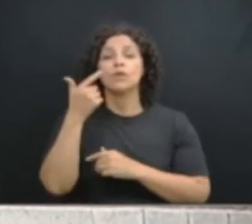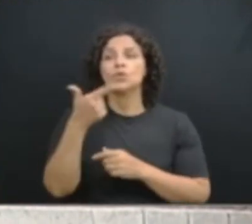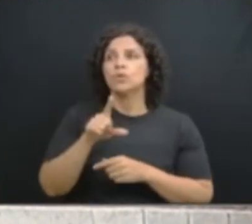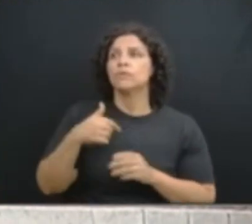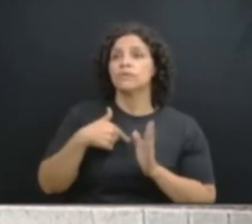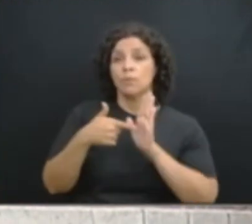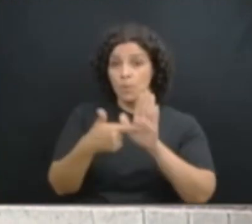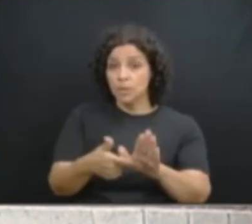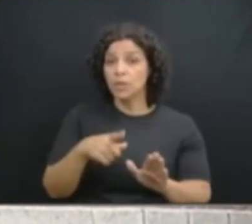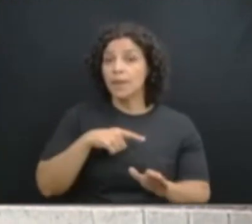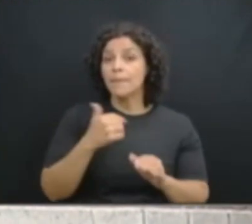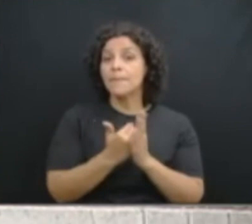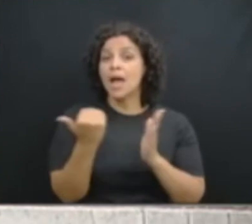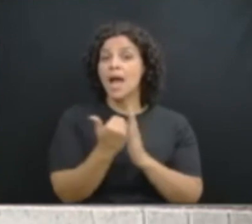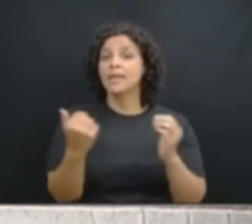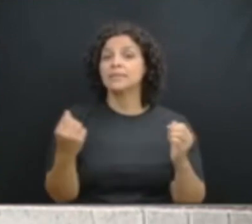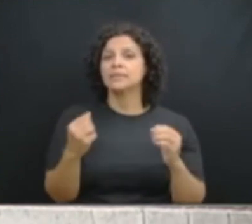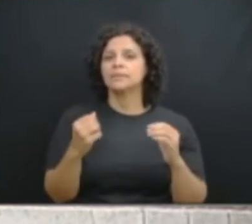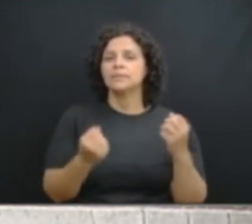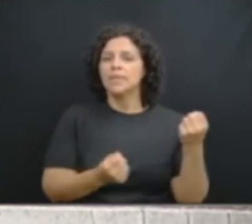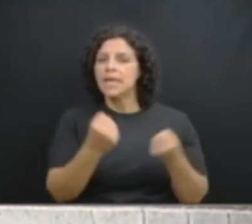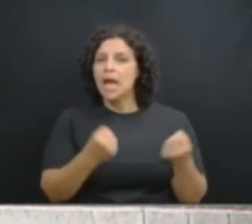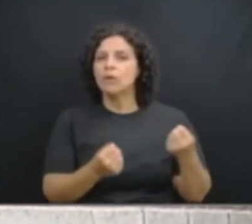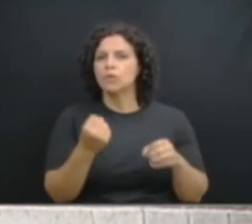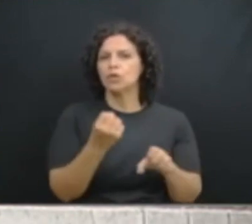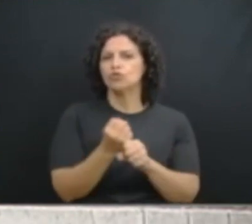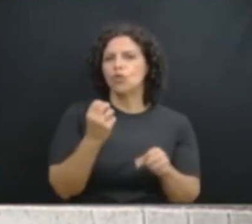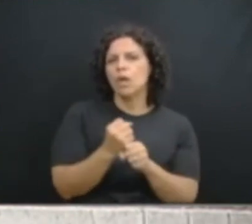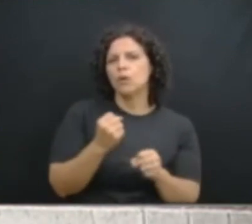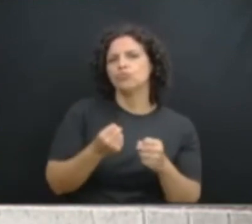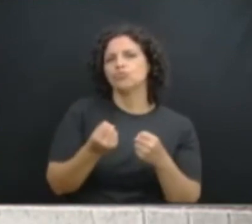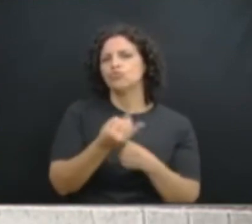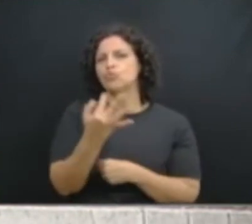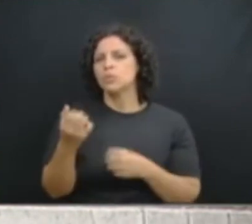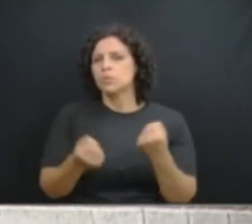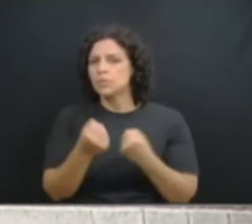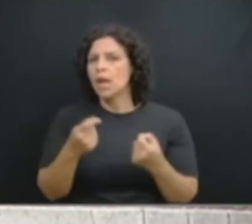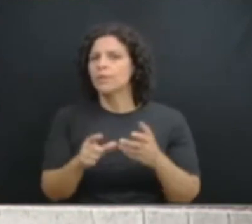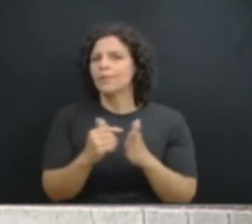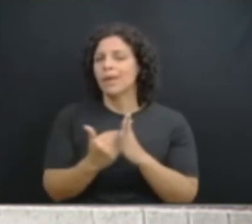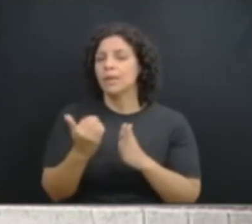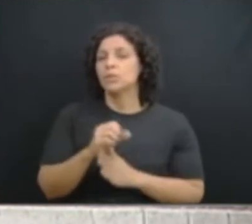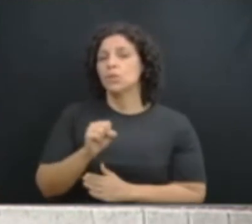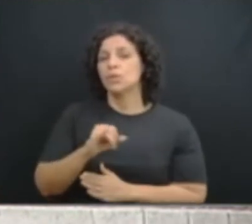para mim que tem superfaturamento de números. Aliás, a Socipar